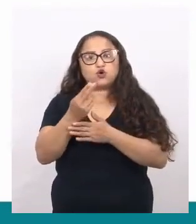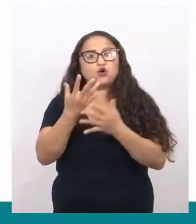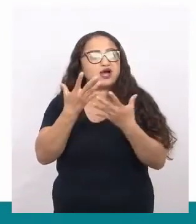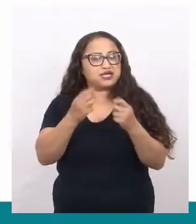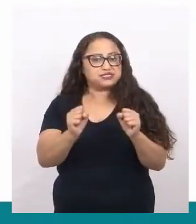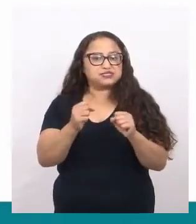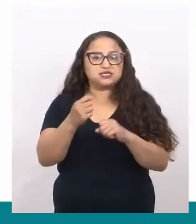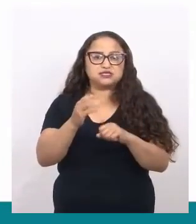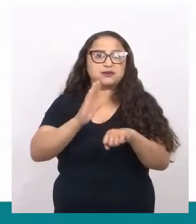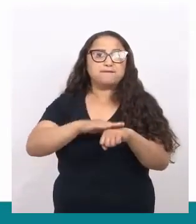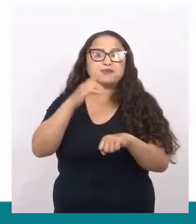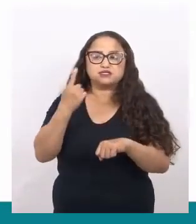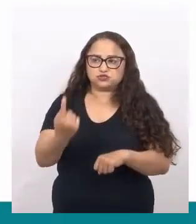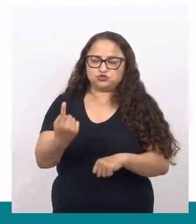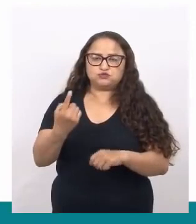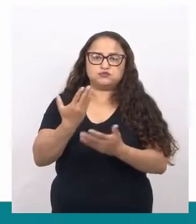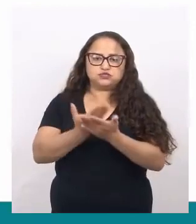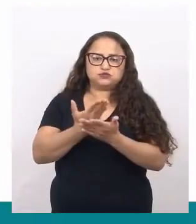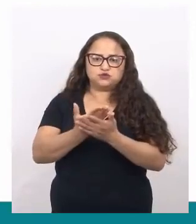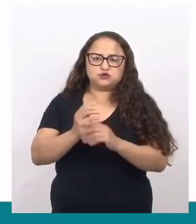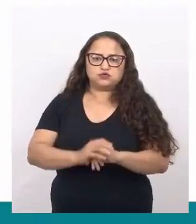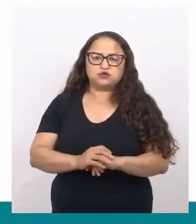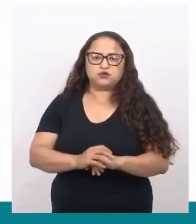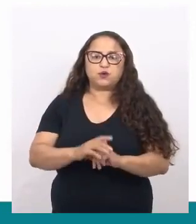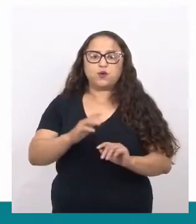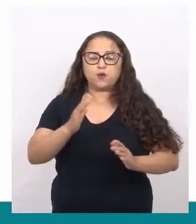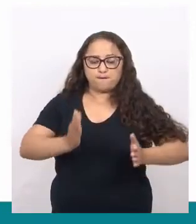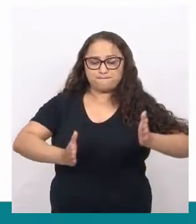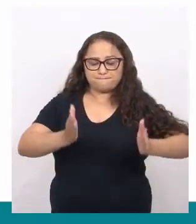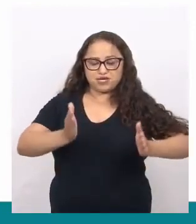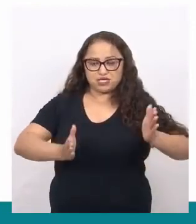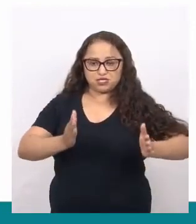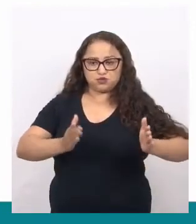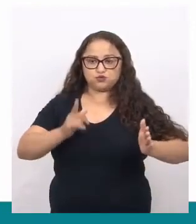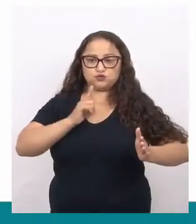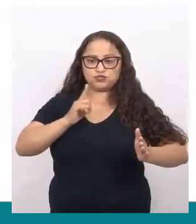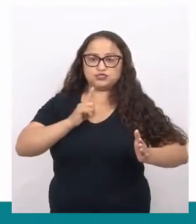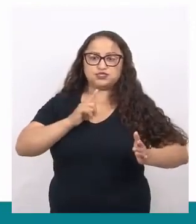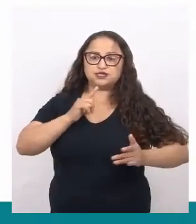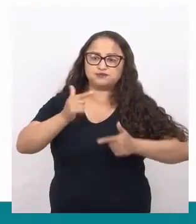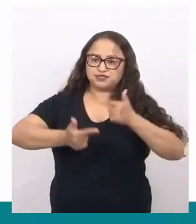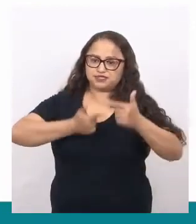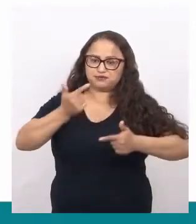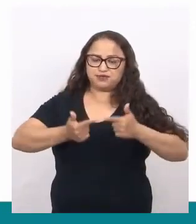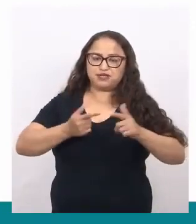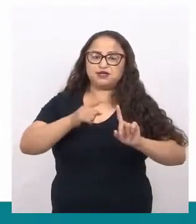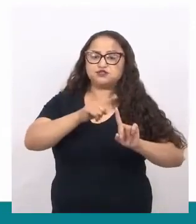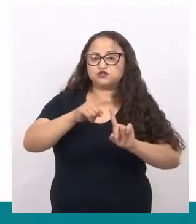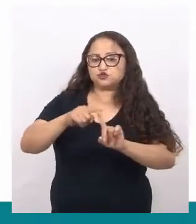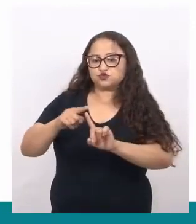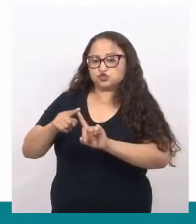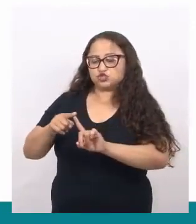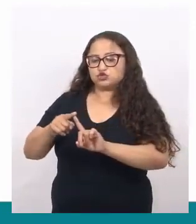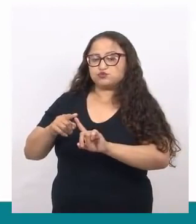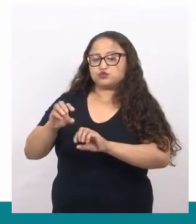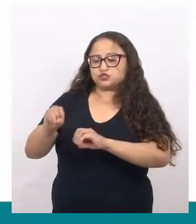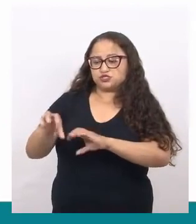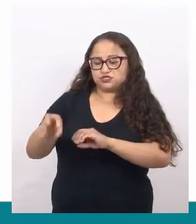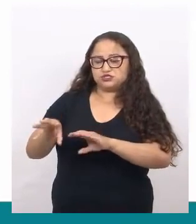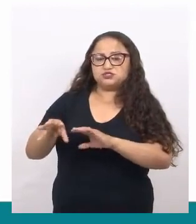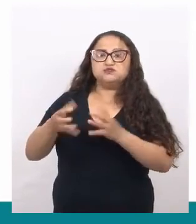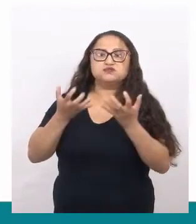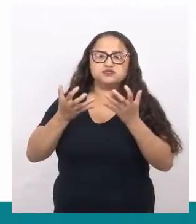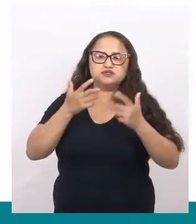ser atribuído em mais de uma escola, os turnos em que ele tem preferência em trabalhar e o tipo de ensino em que ele tem preferência em